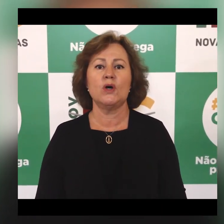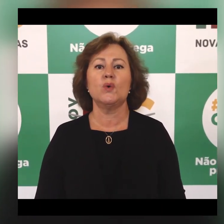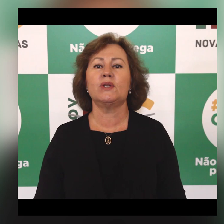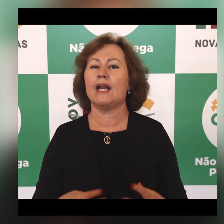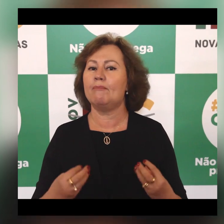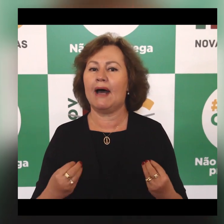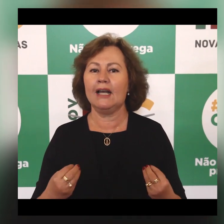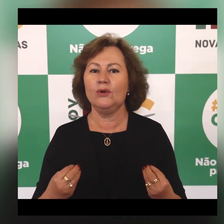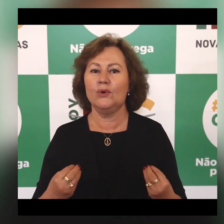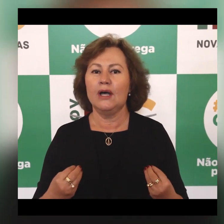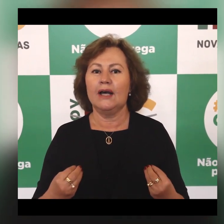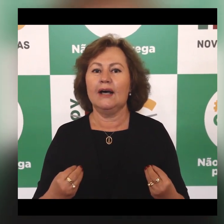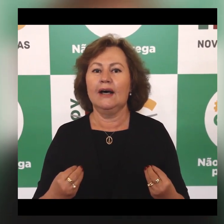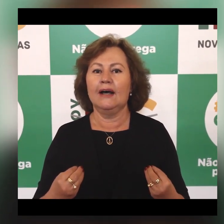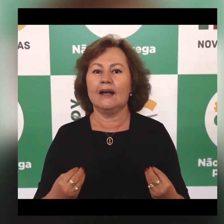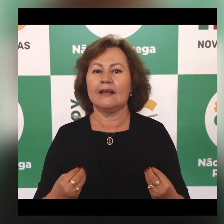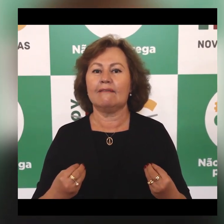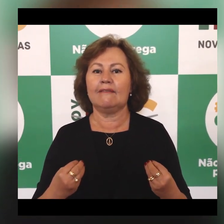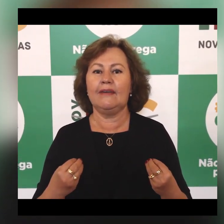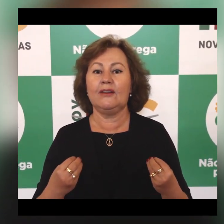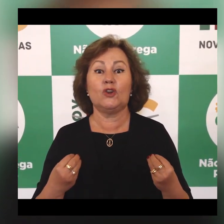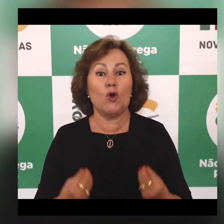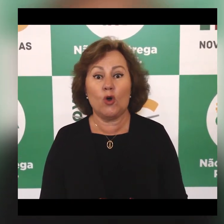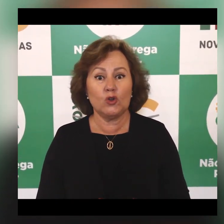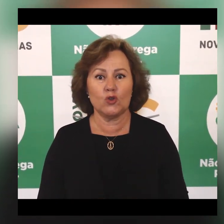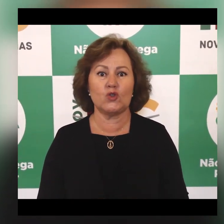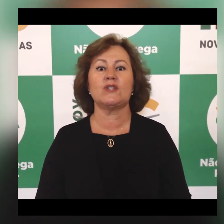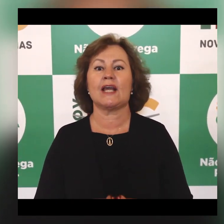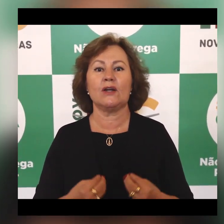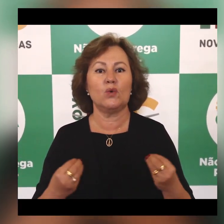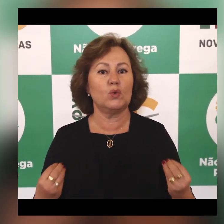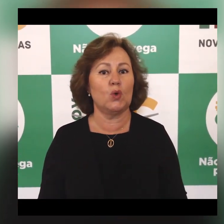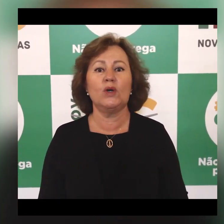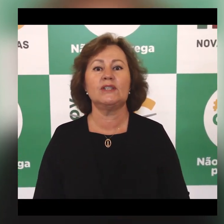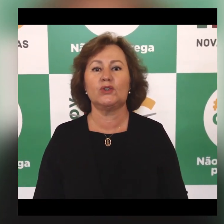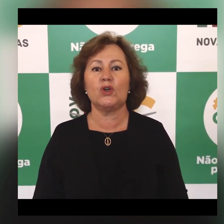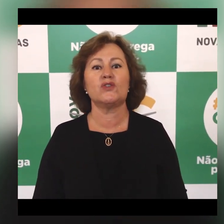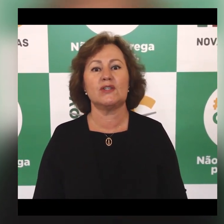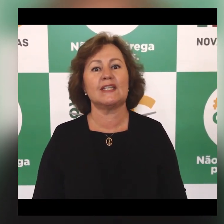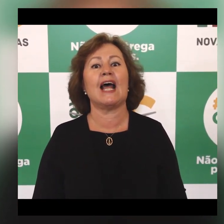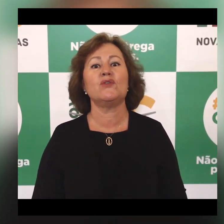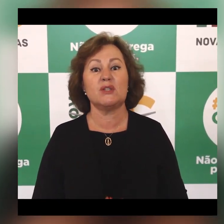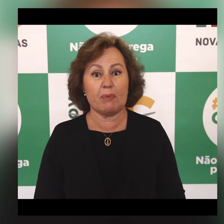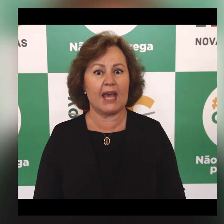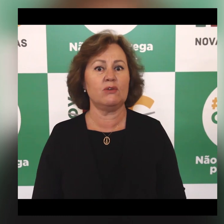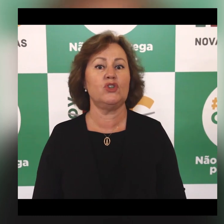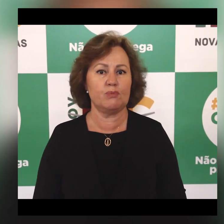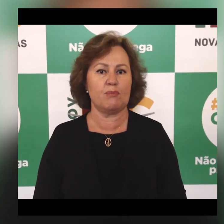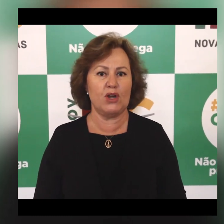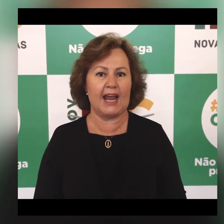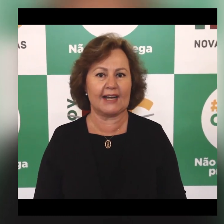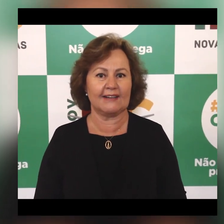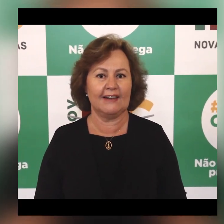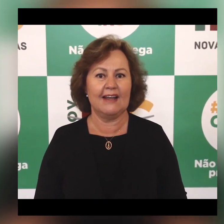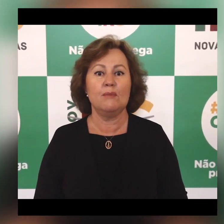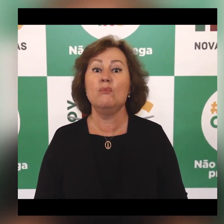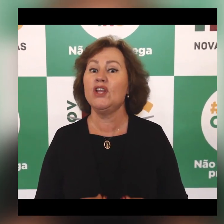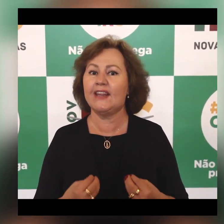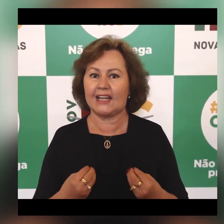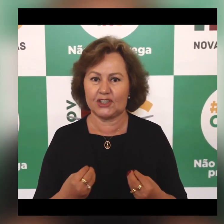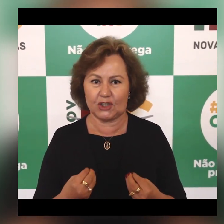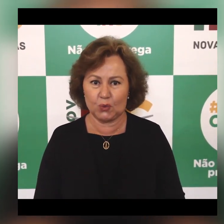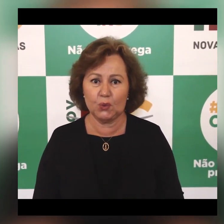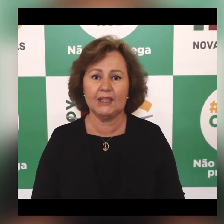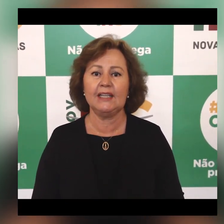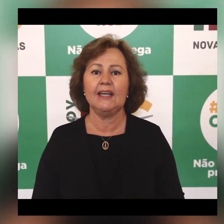árduo, o trabalho que todos os agricultores do nosso estado esperam de uma mulher.